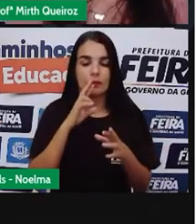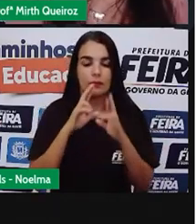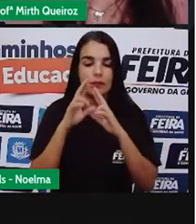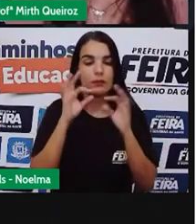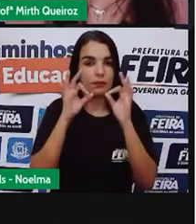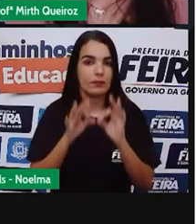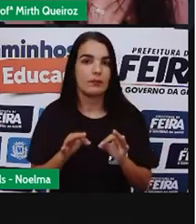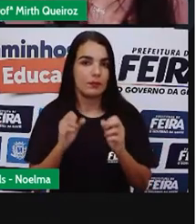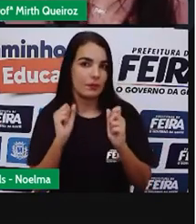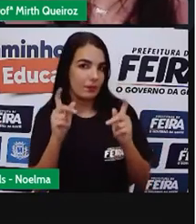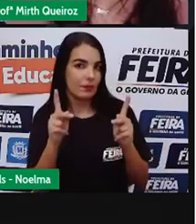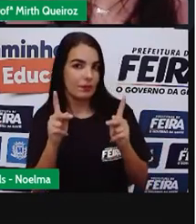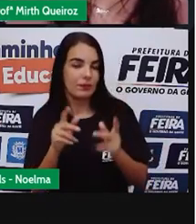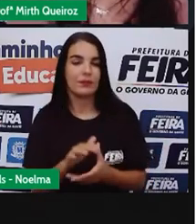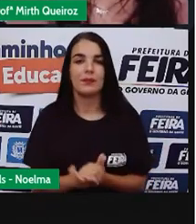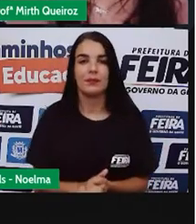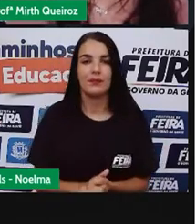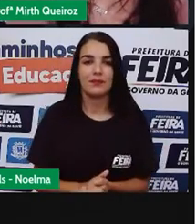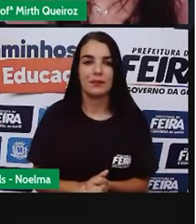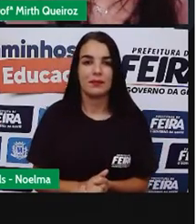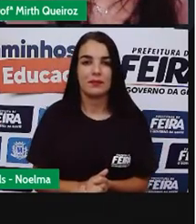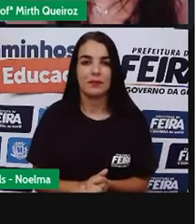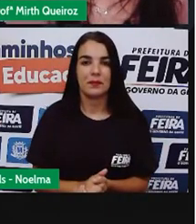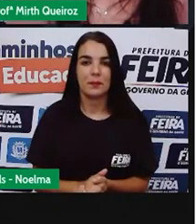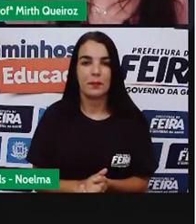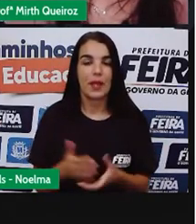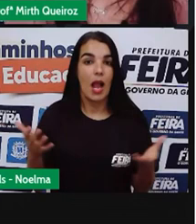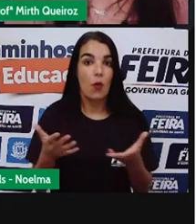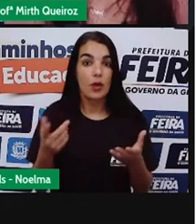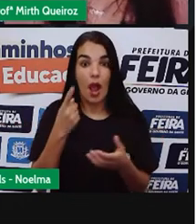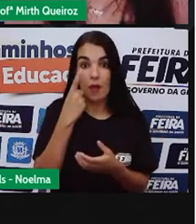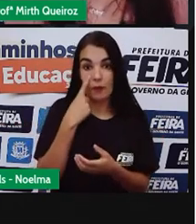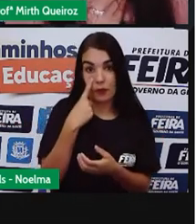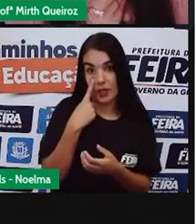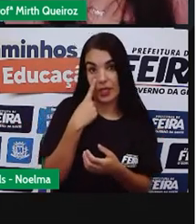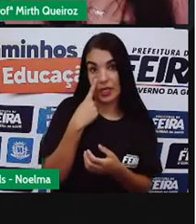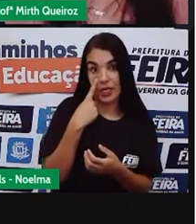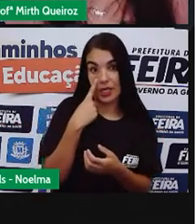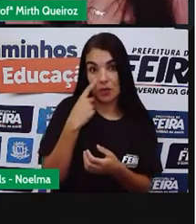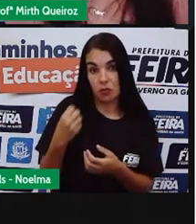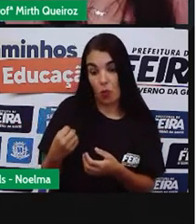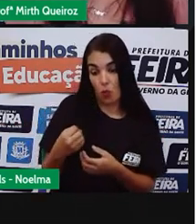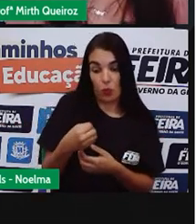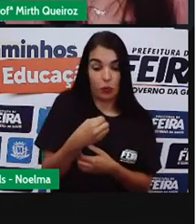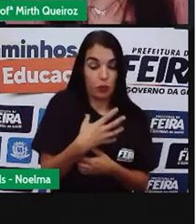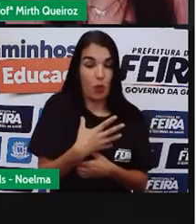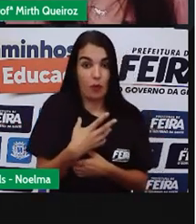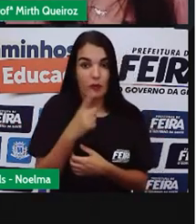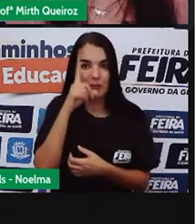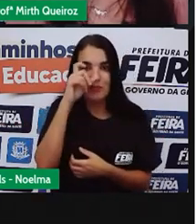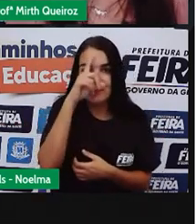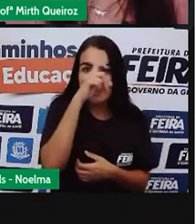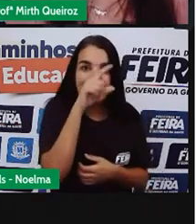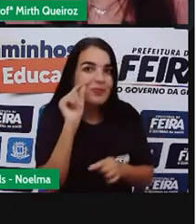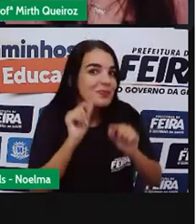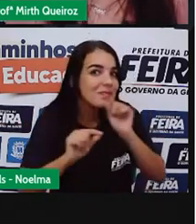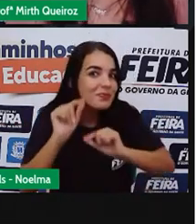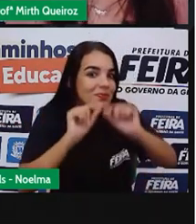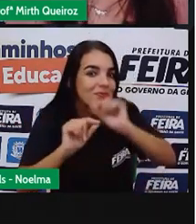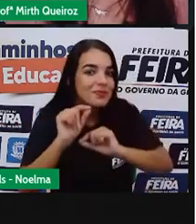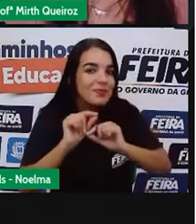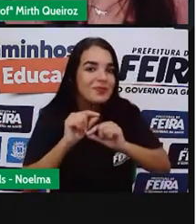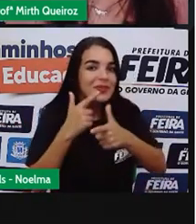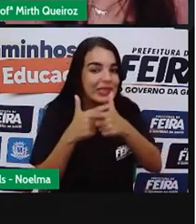mais, certo? E para concluir, a Pró trouxe aqui para vocês um desafio.